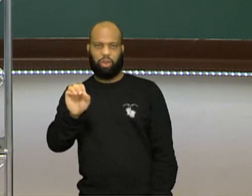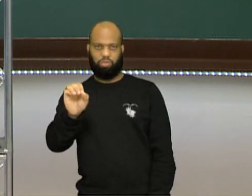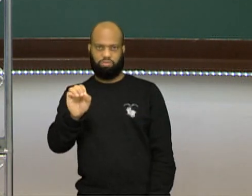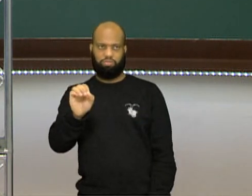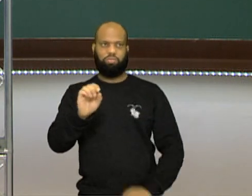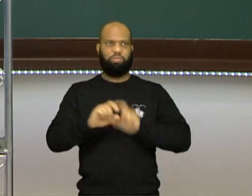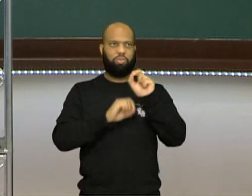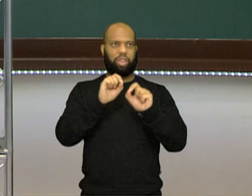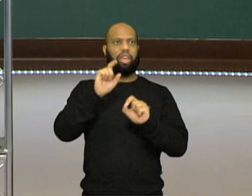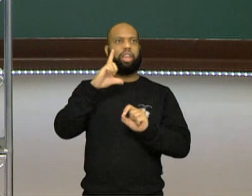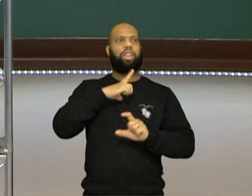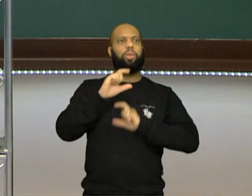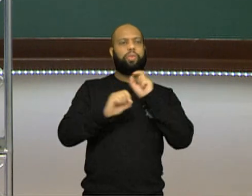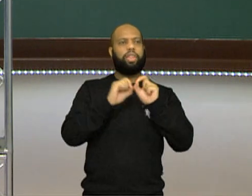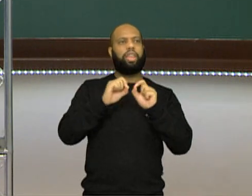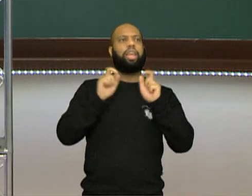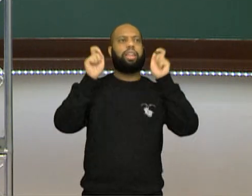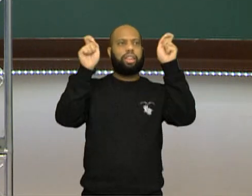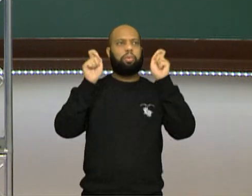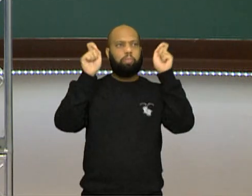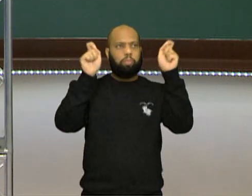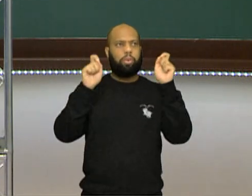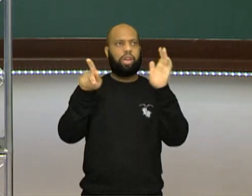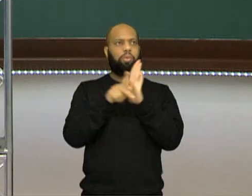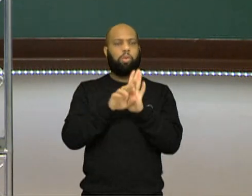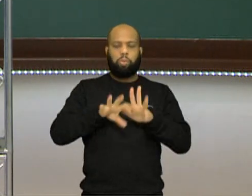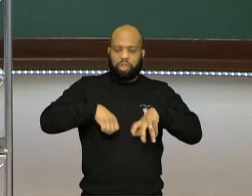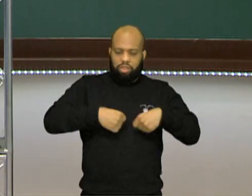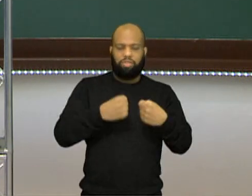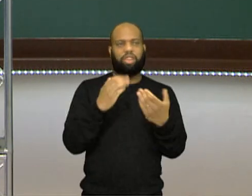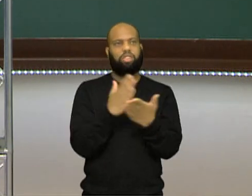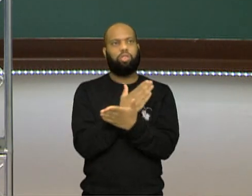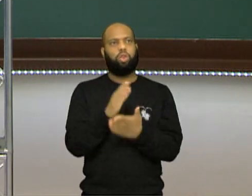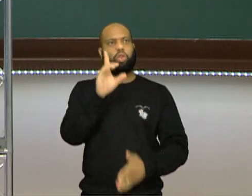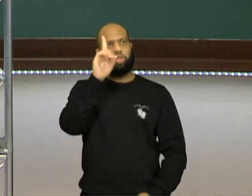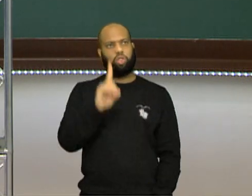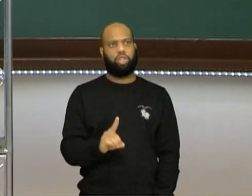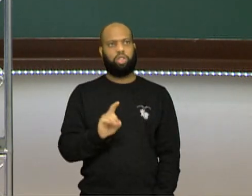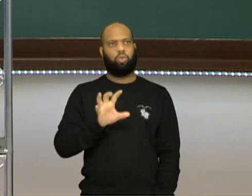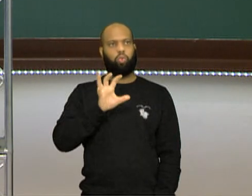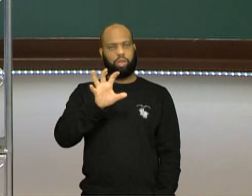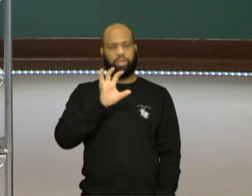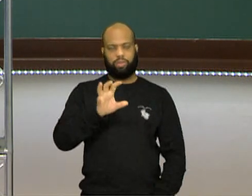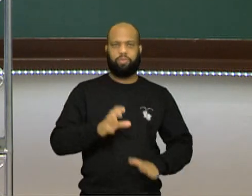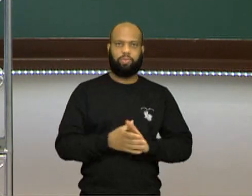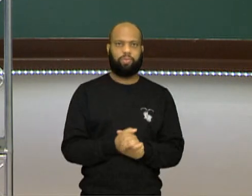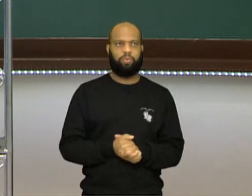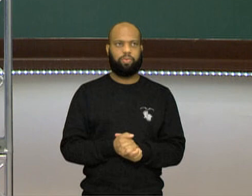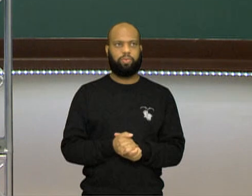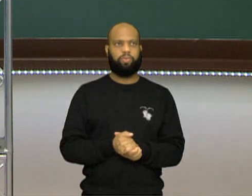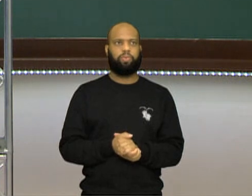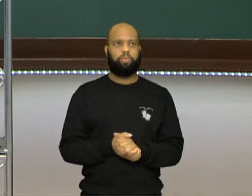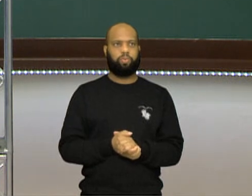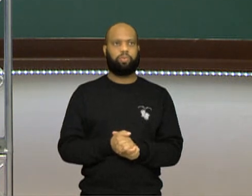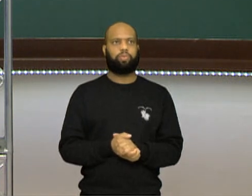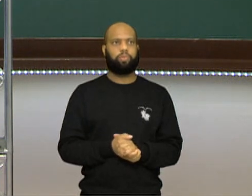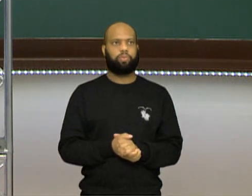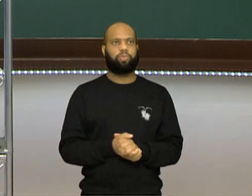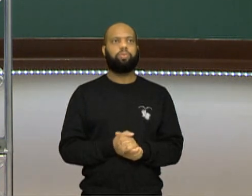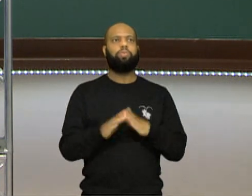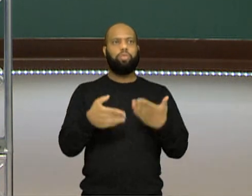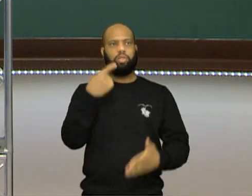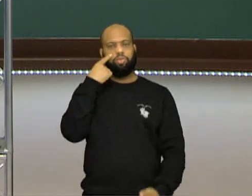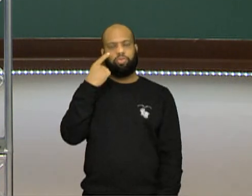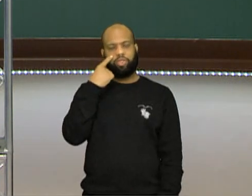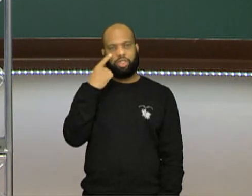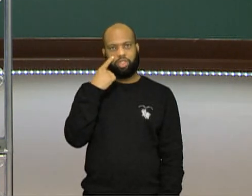ambiente, uma campanha de defesa de algum direito, é nesse sentido que aparece. Então, observem